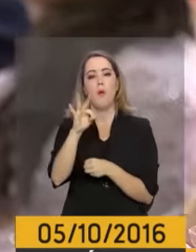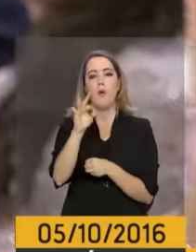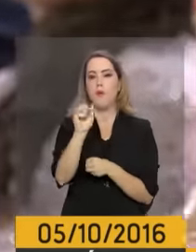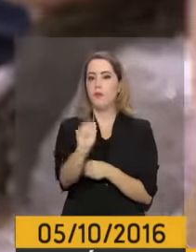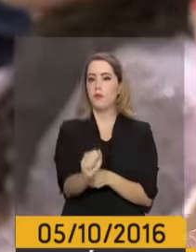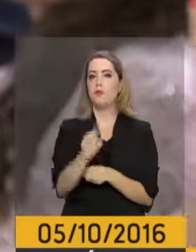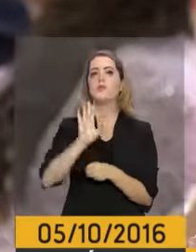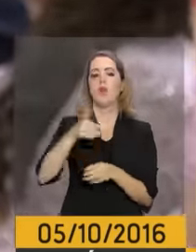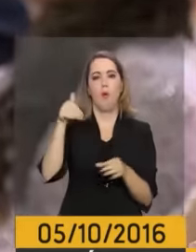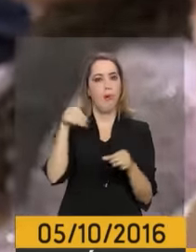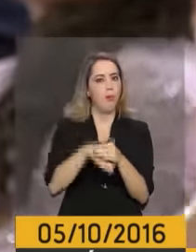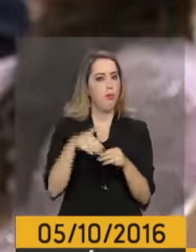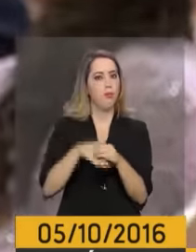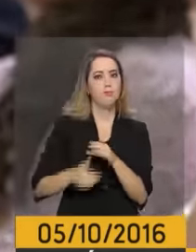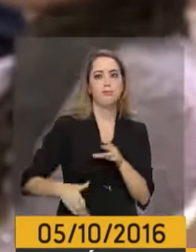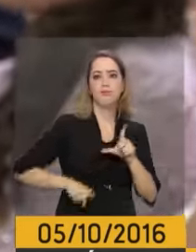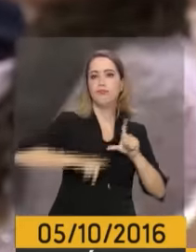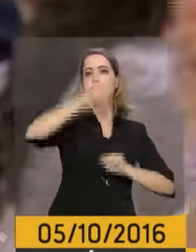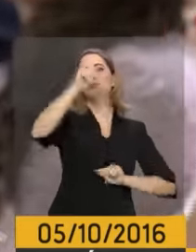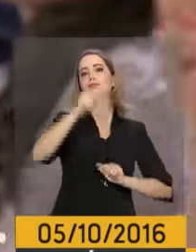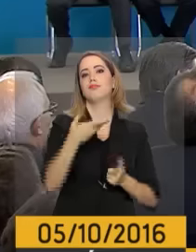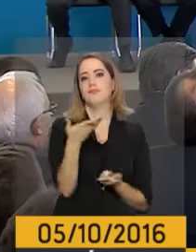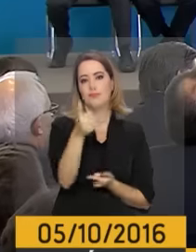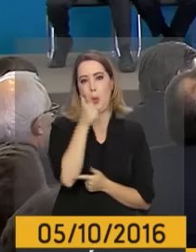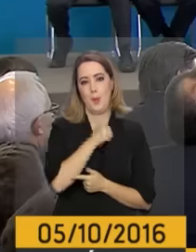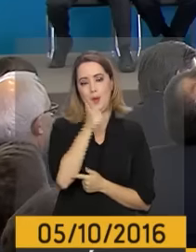em primeiro turno.